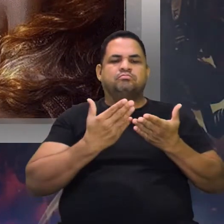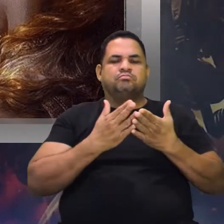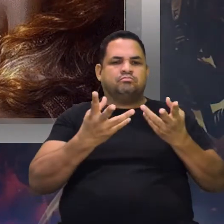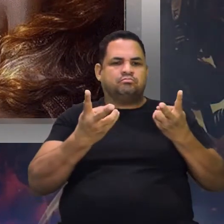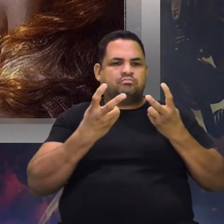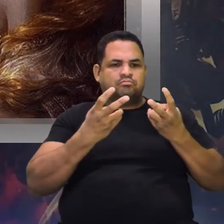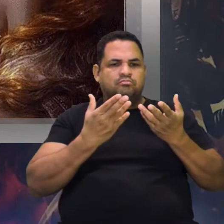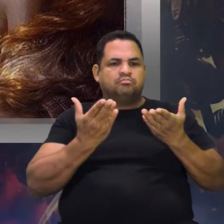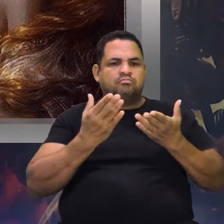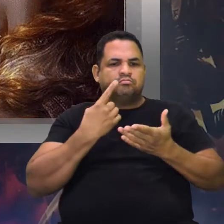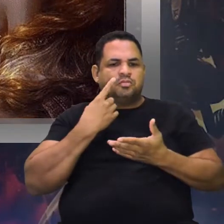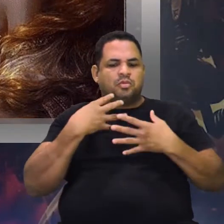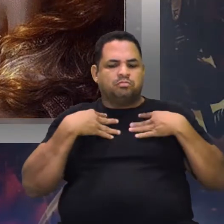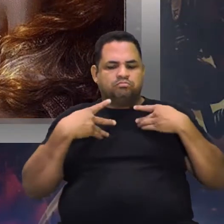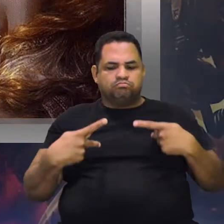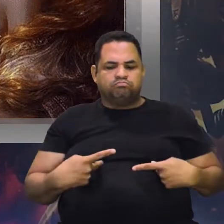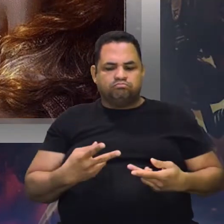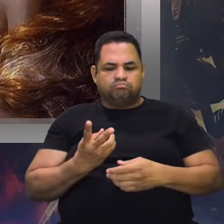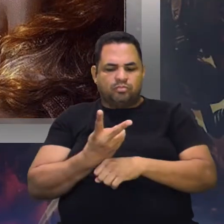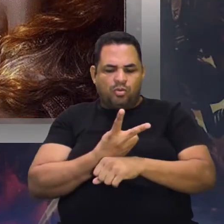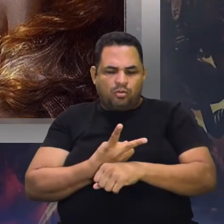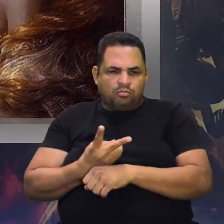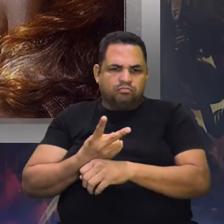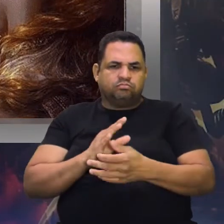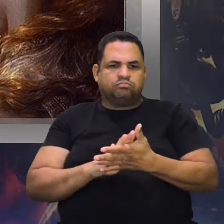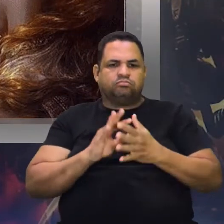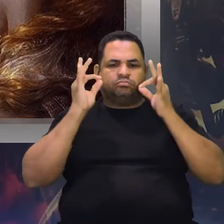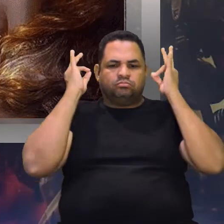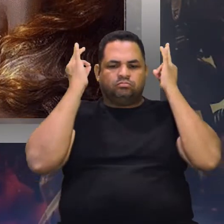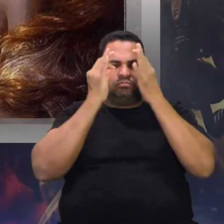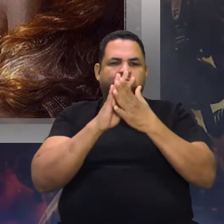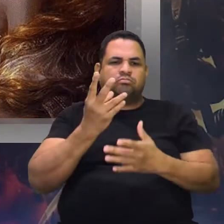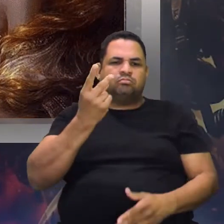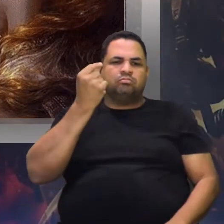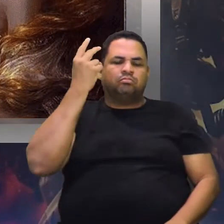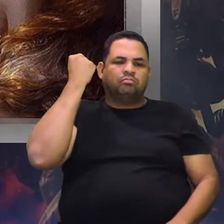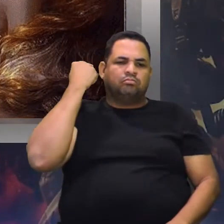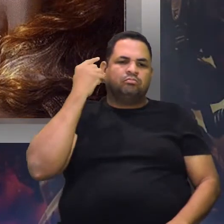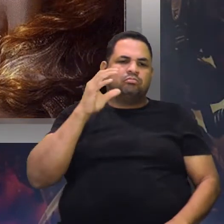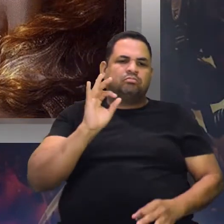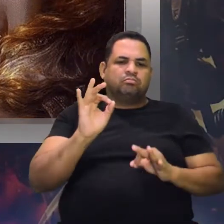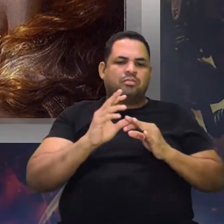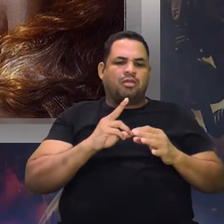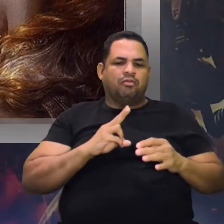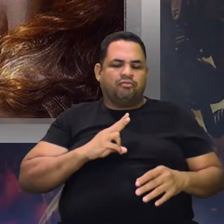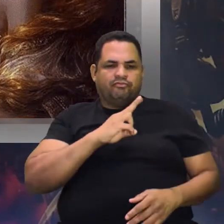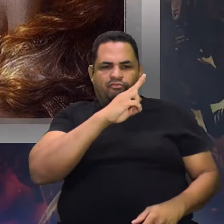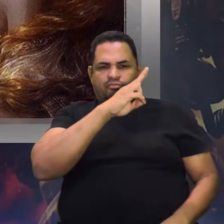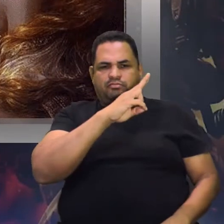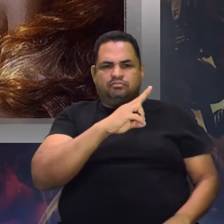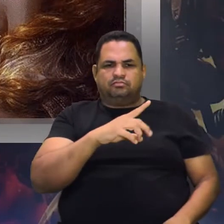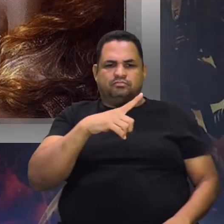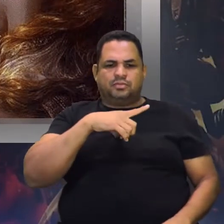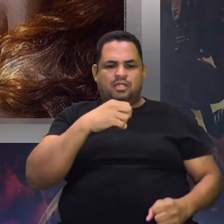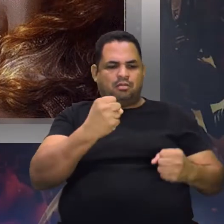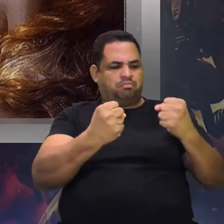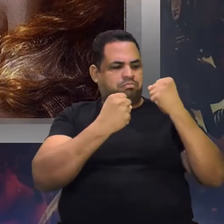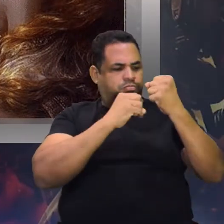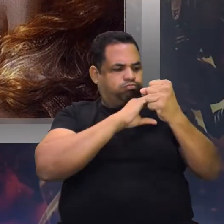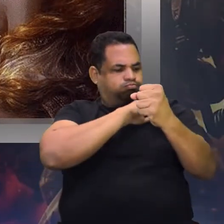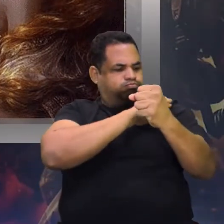perseguia a questão do corpo na Grécia Antiga. Ser forte, ter a musculatura